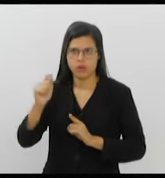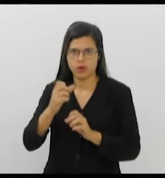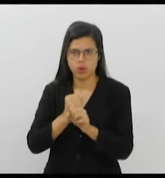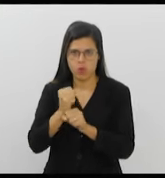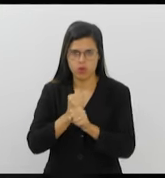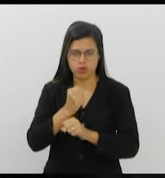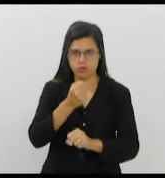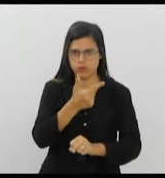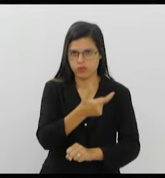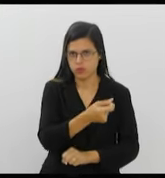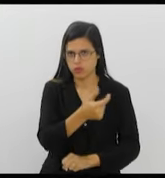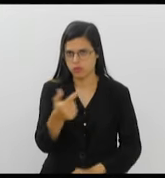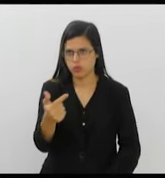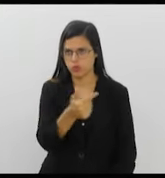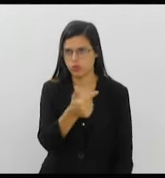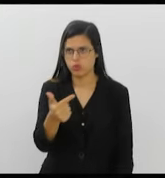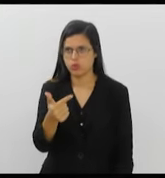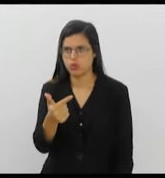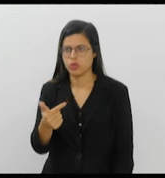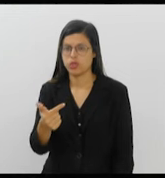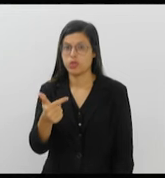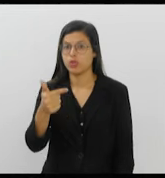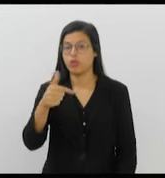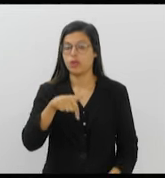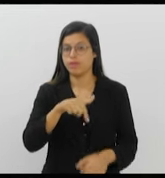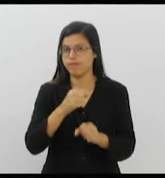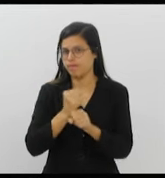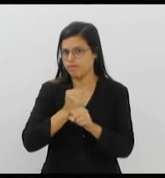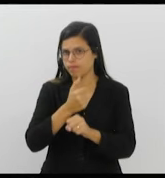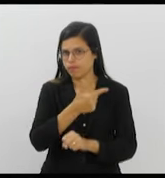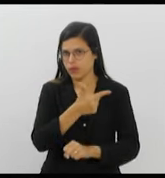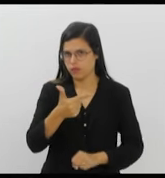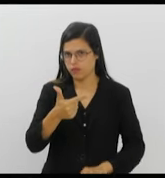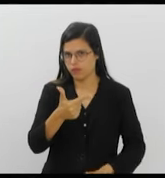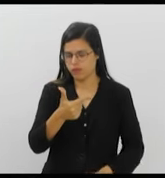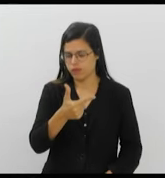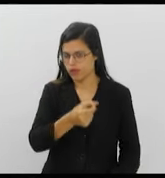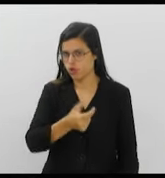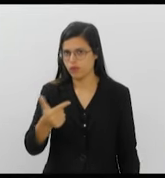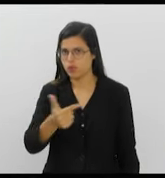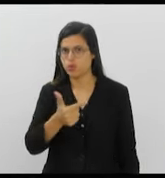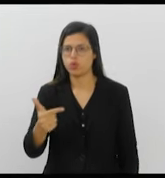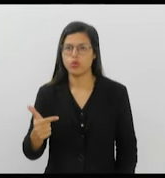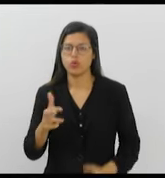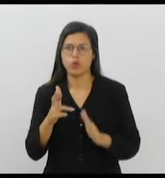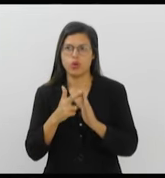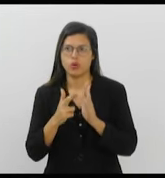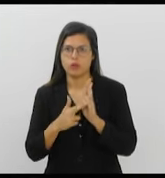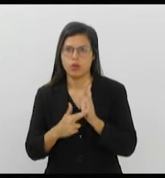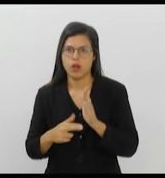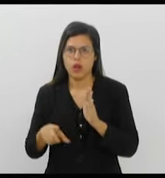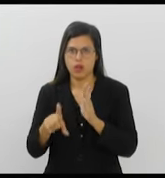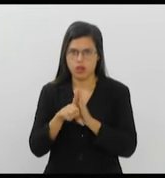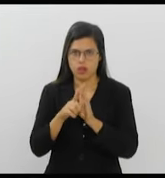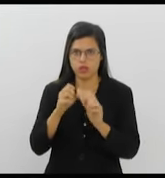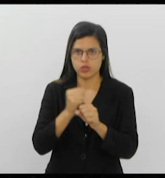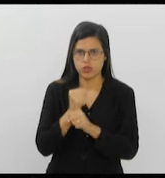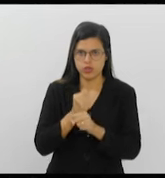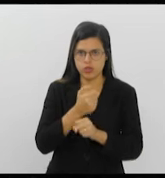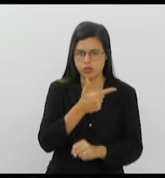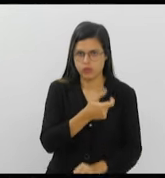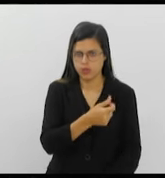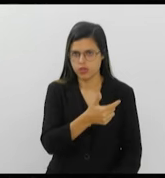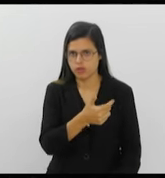11/4/22. Em 2022, ele regulamentou a Lei de 21 e trouxe uma inovação. Lá no